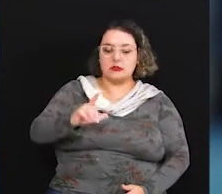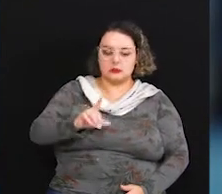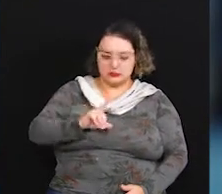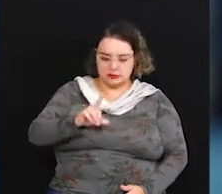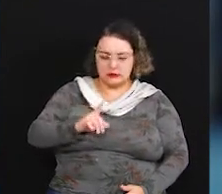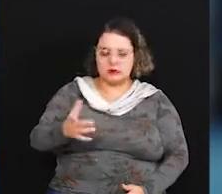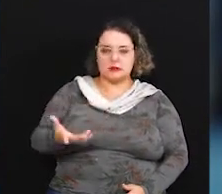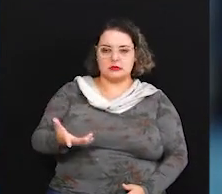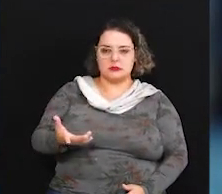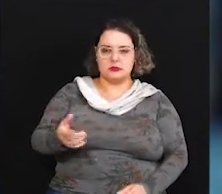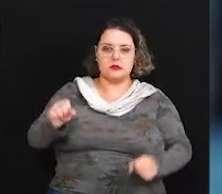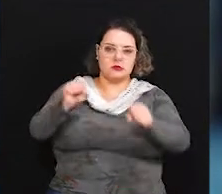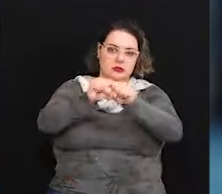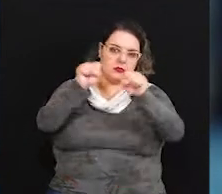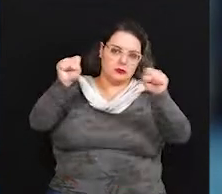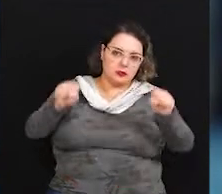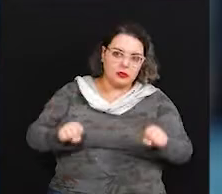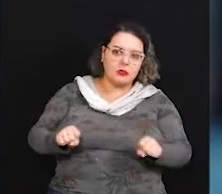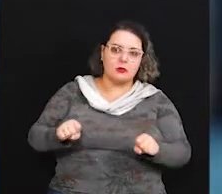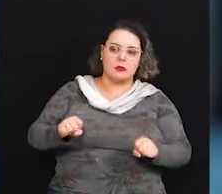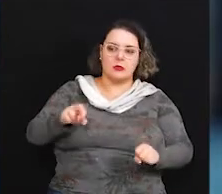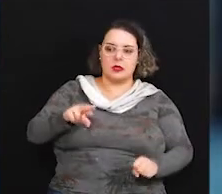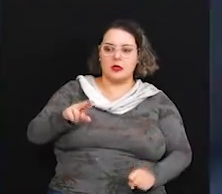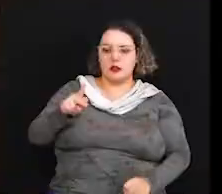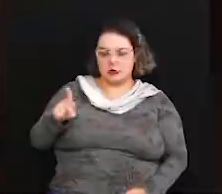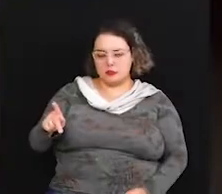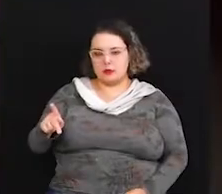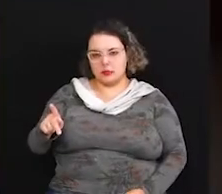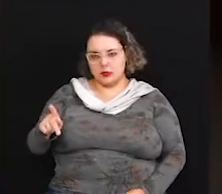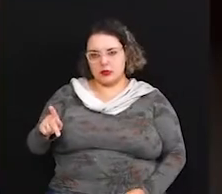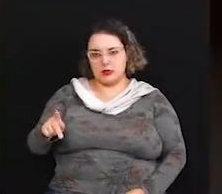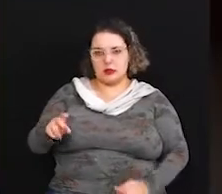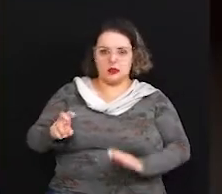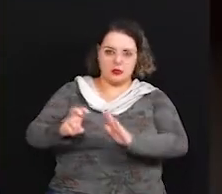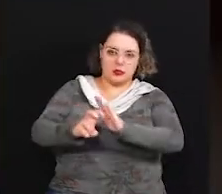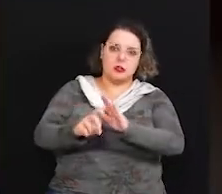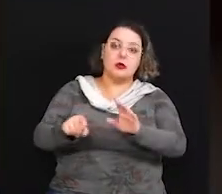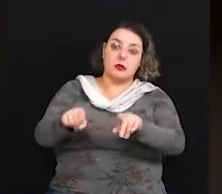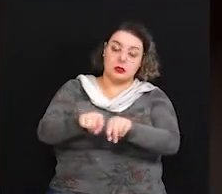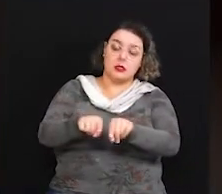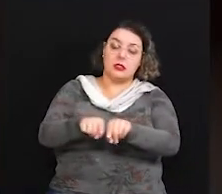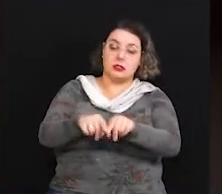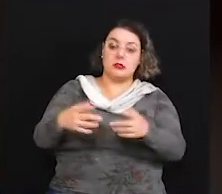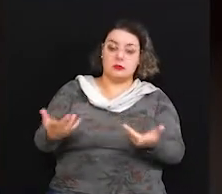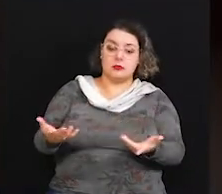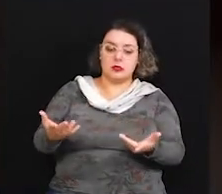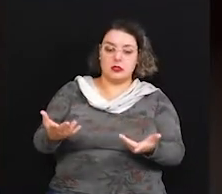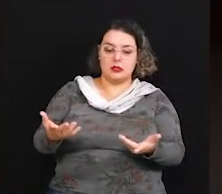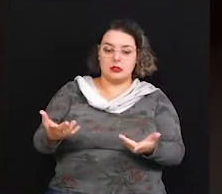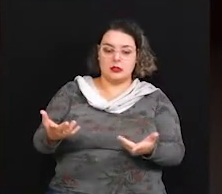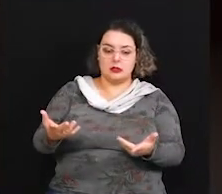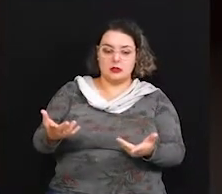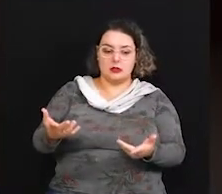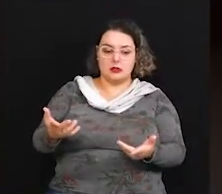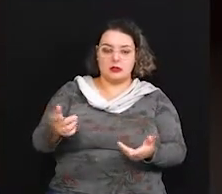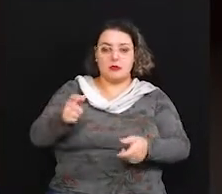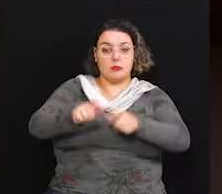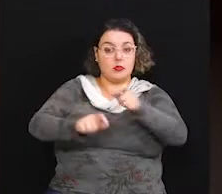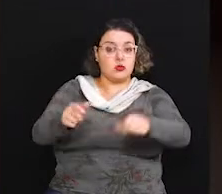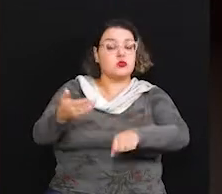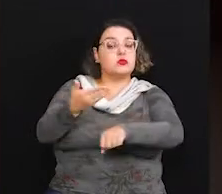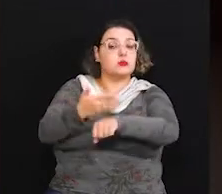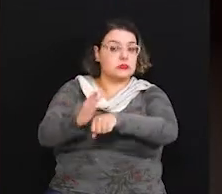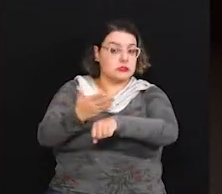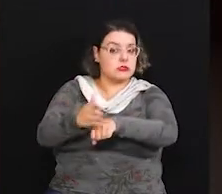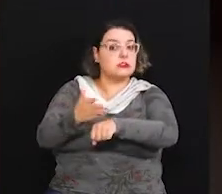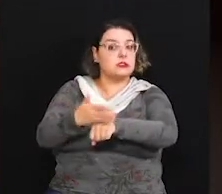temos um sistema de ERP na creche, tá? Então, gente muito